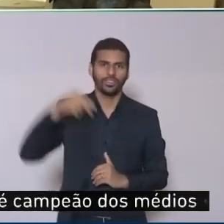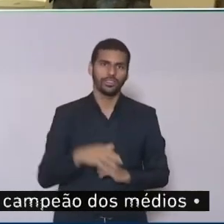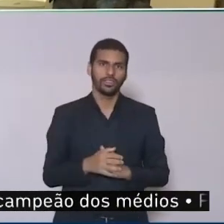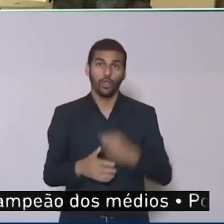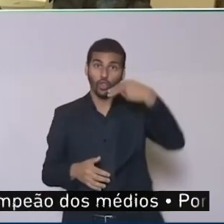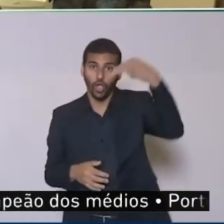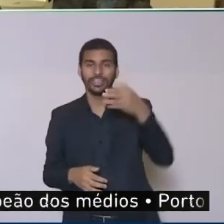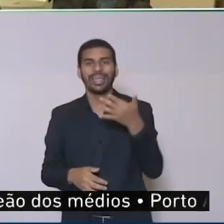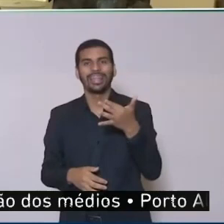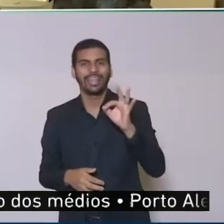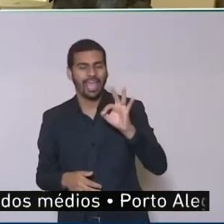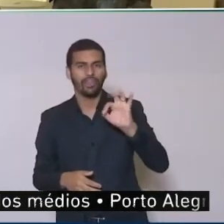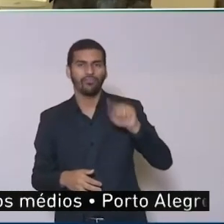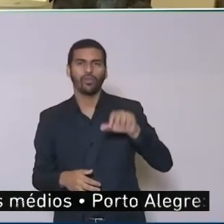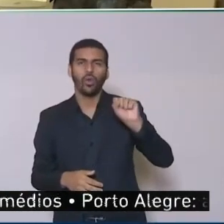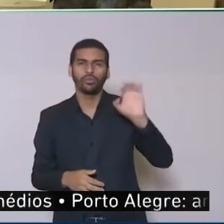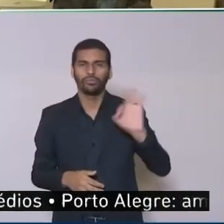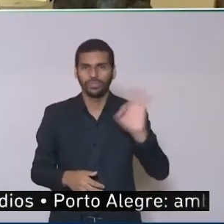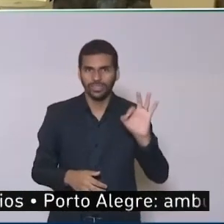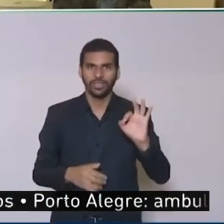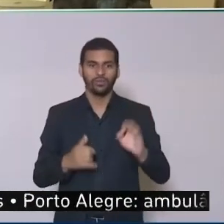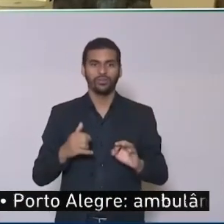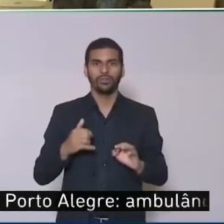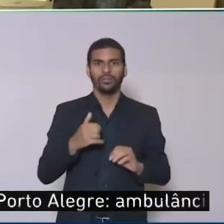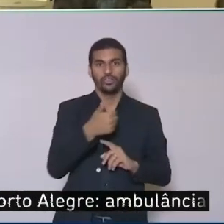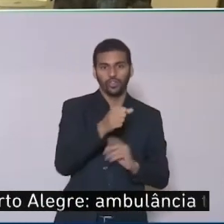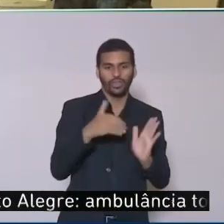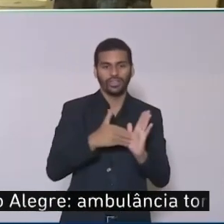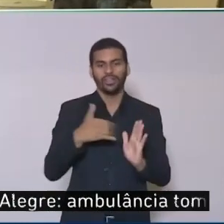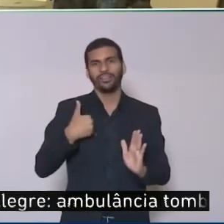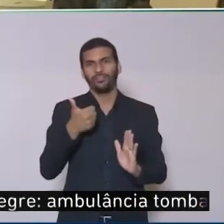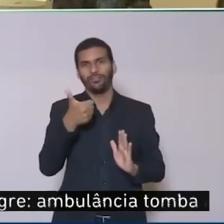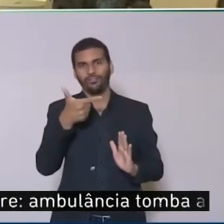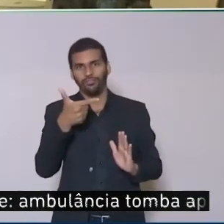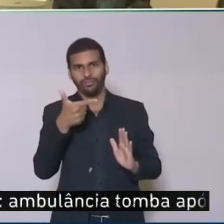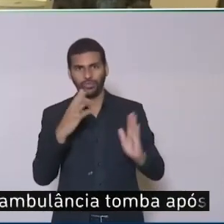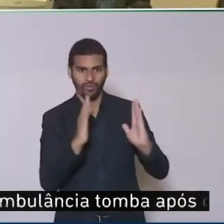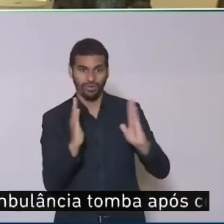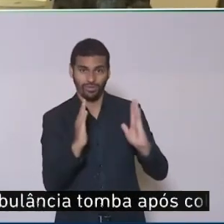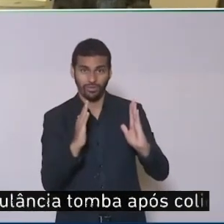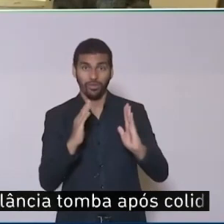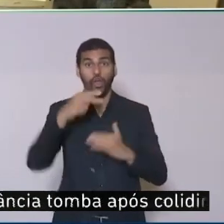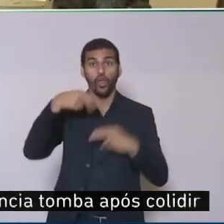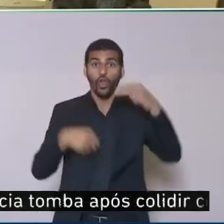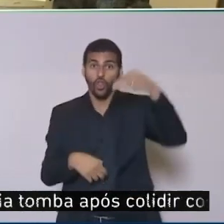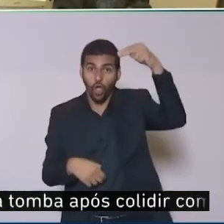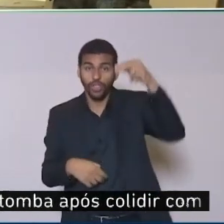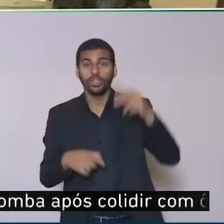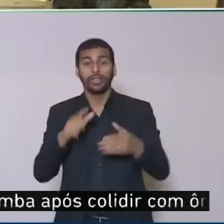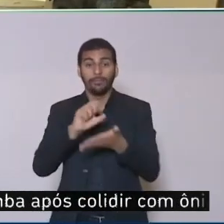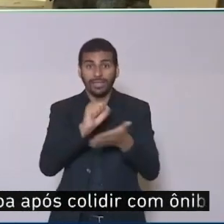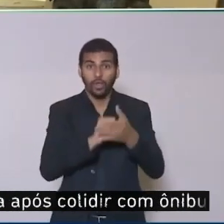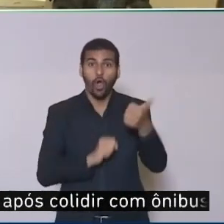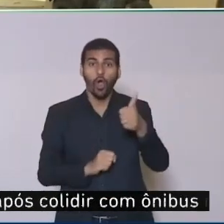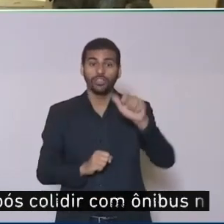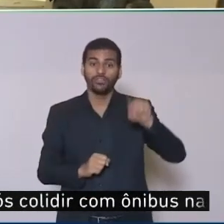1261 a instituições são privadas e 313 públicas o número de matrículas em 2021